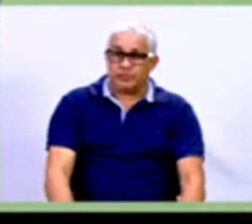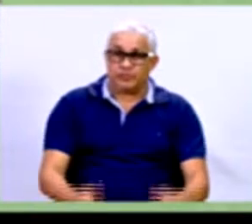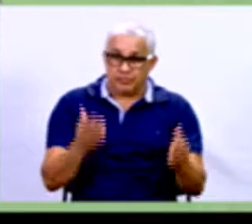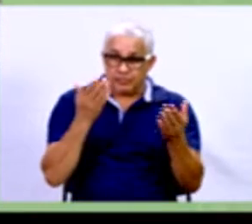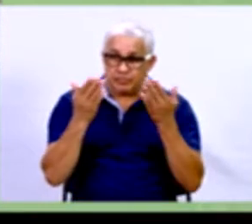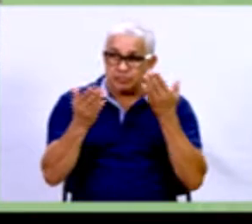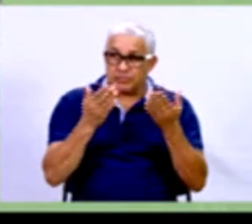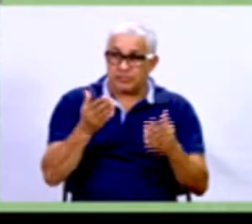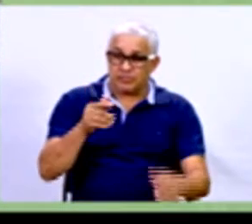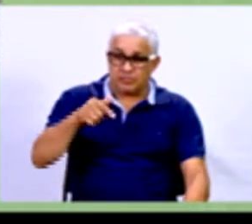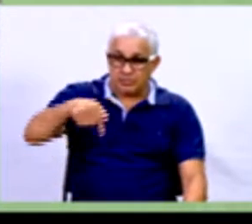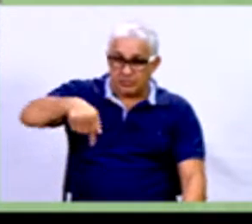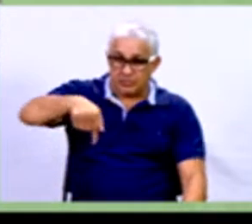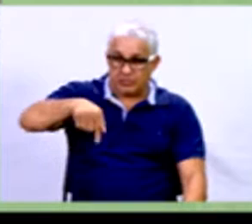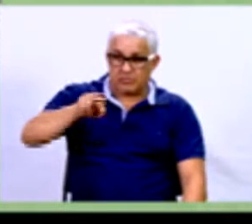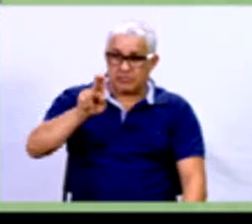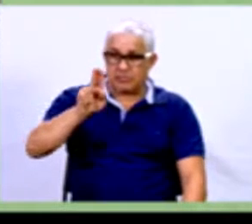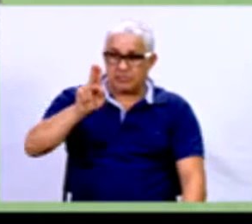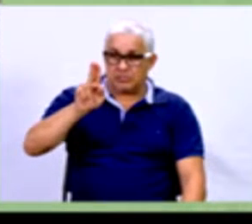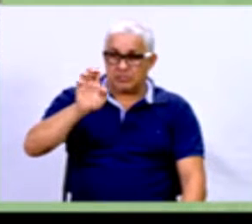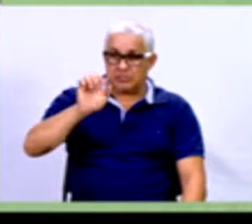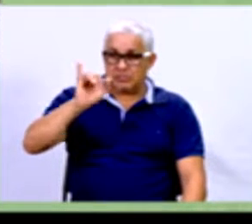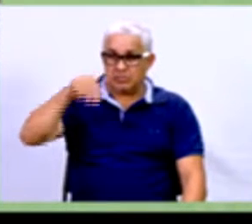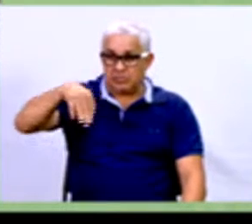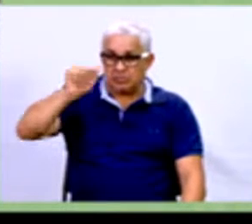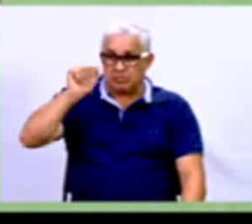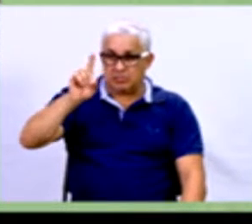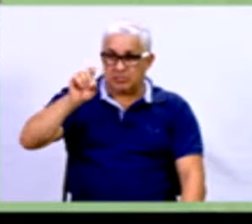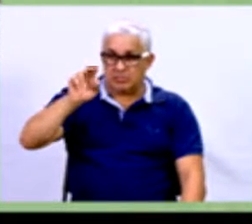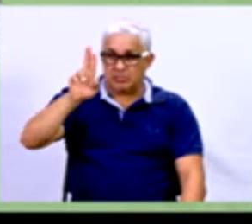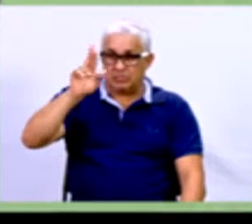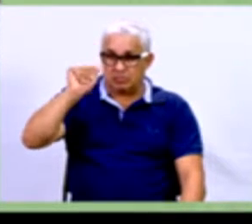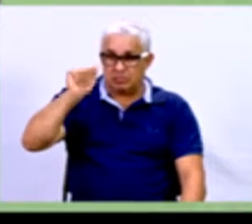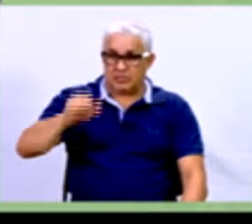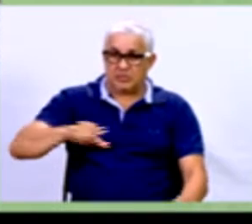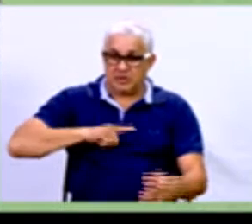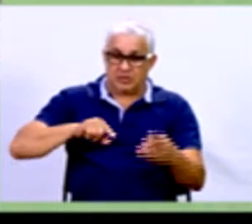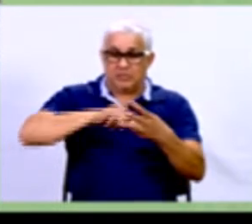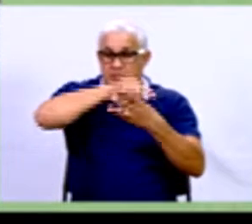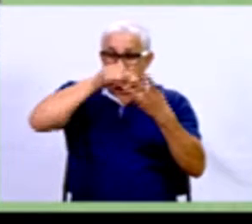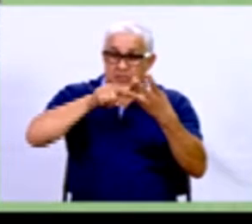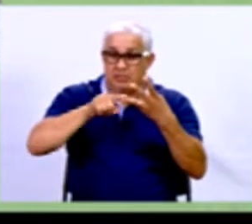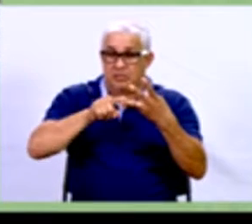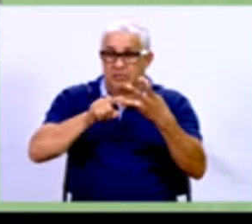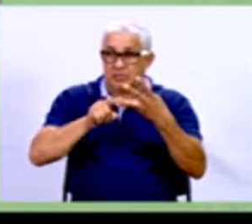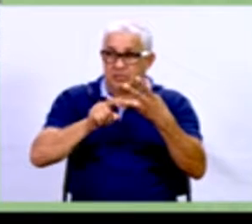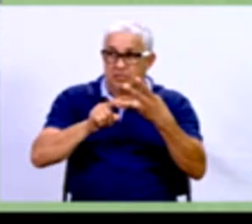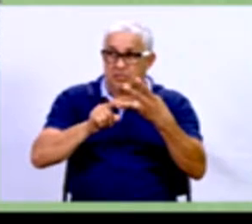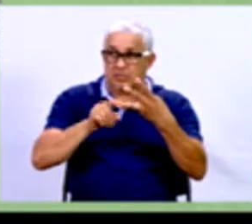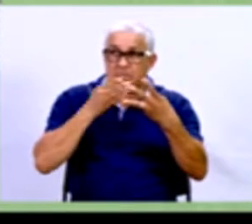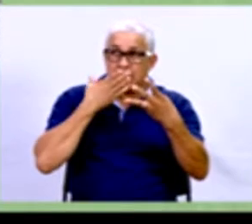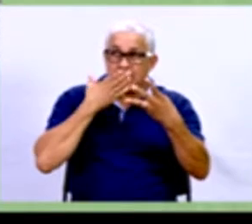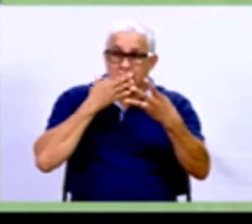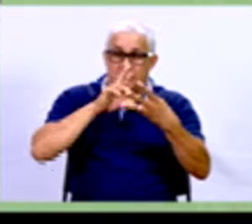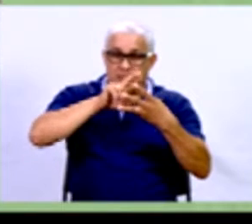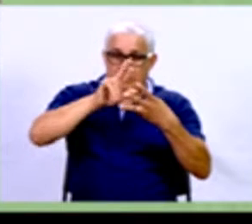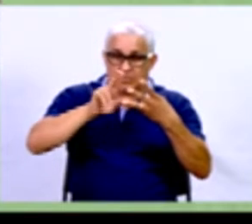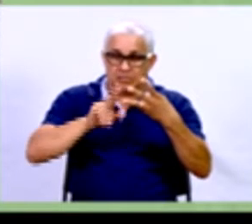aqui queimaduras. Existem 3 tipos de queimaduras. Queimadura de primeiro, segundo e terceiro grau.